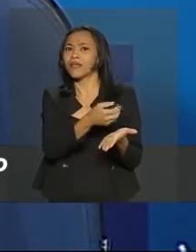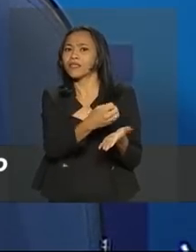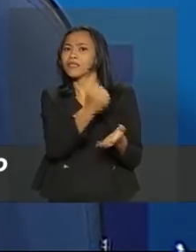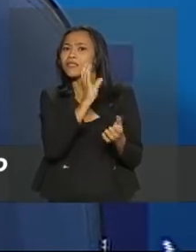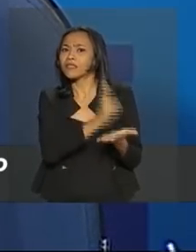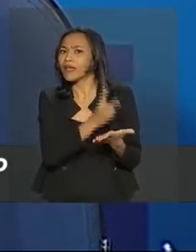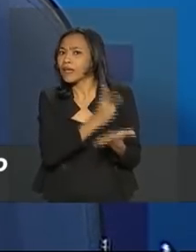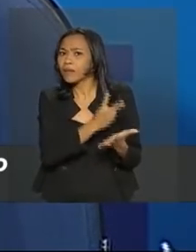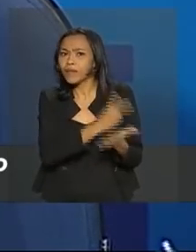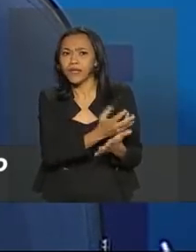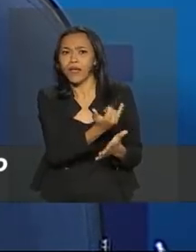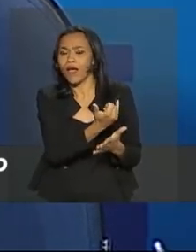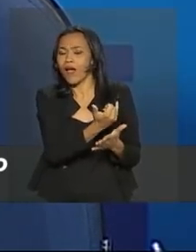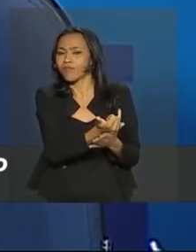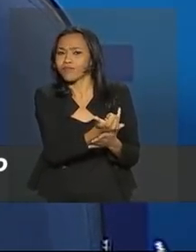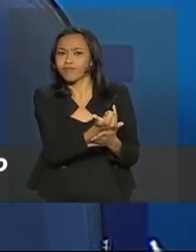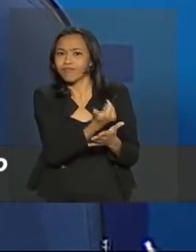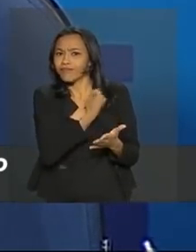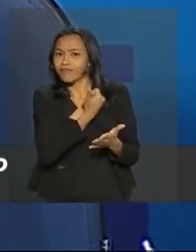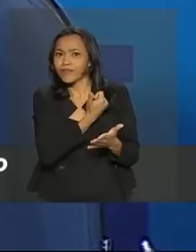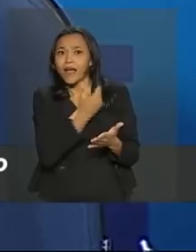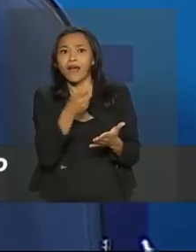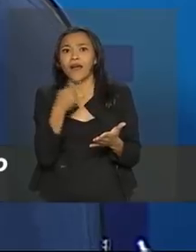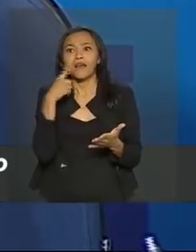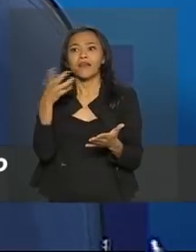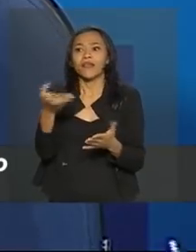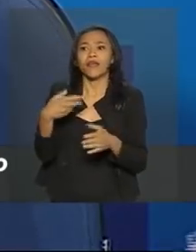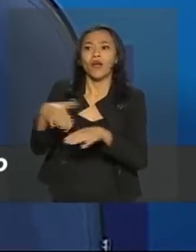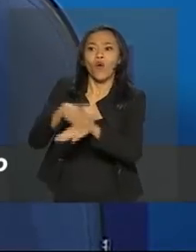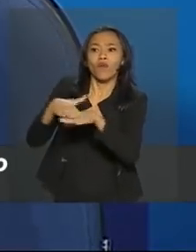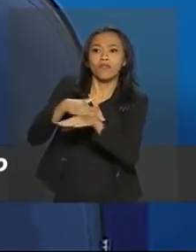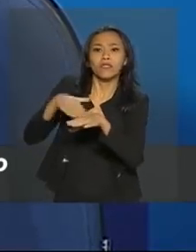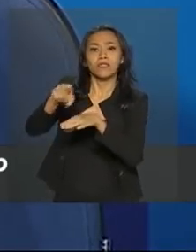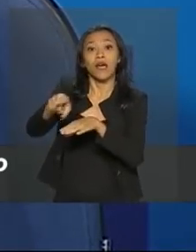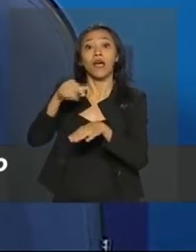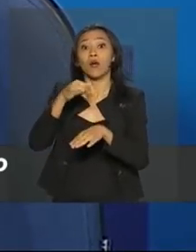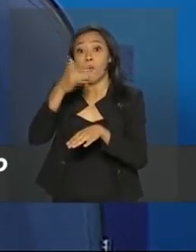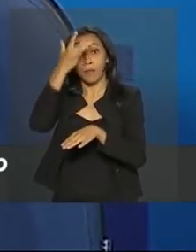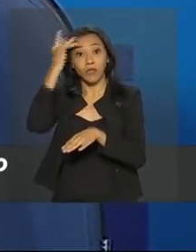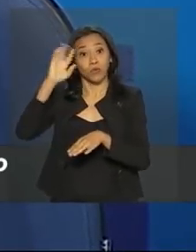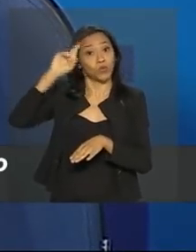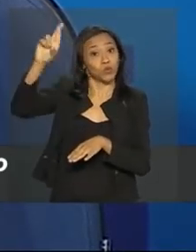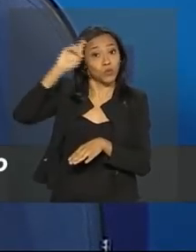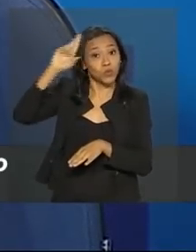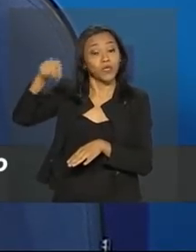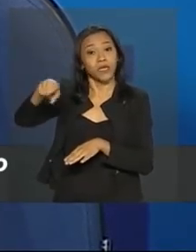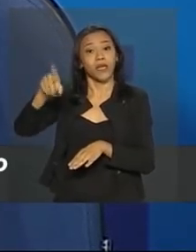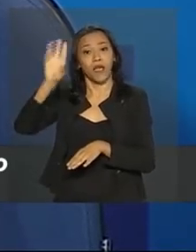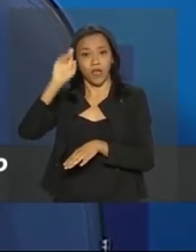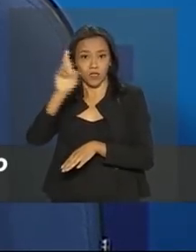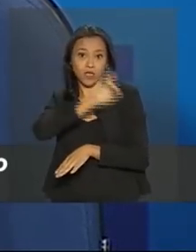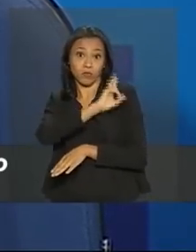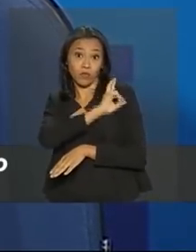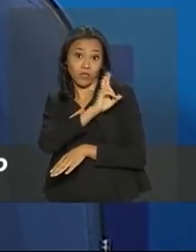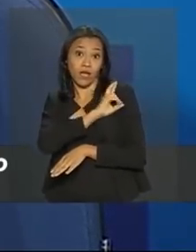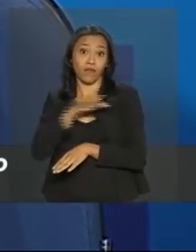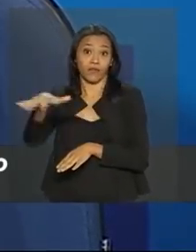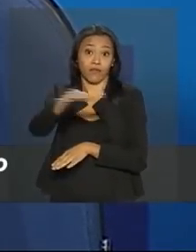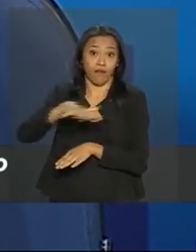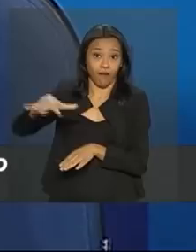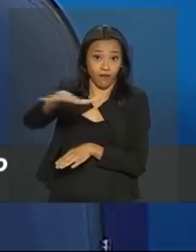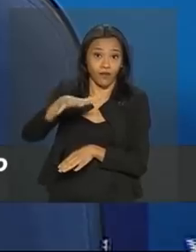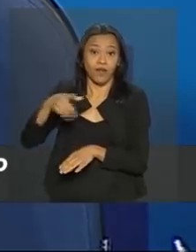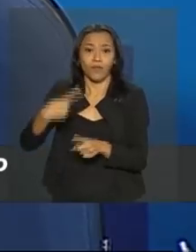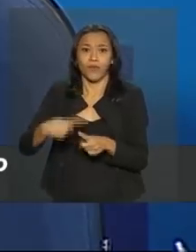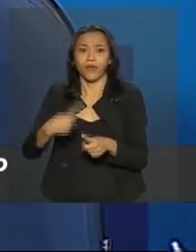imediatamente com o gestor lado o serviço de águas não é para que pudesse nos acudir fazer uma previsão porque há